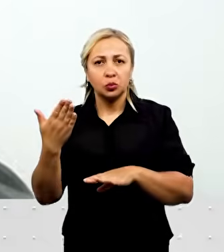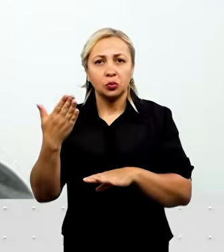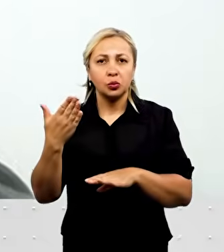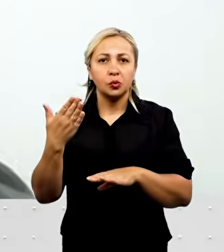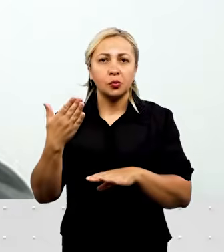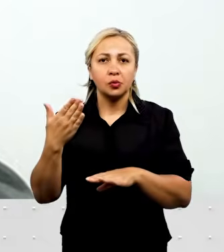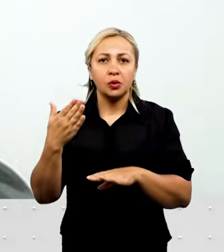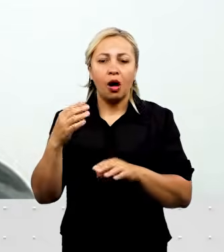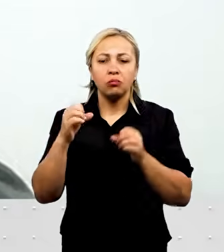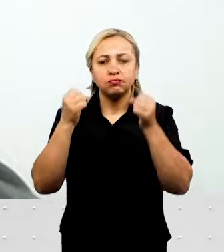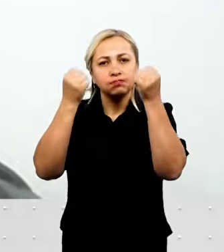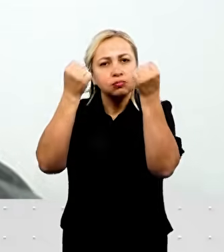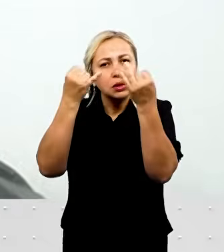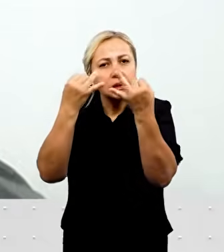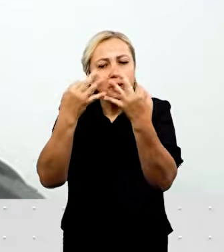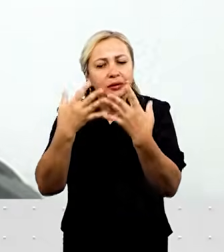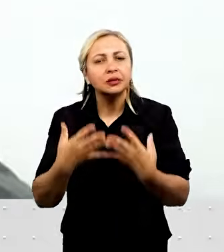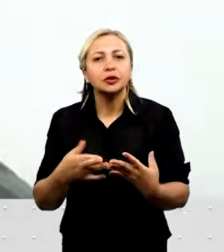maior